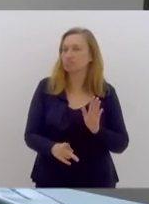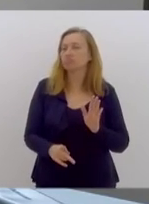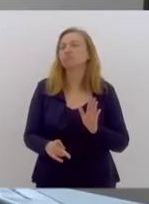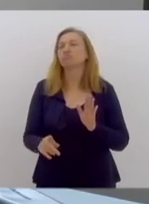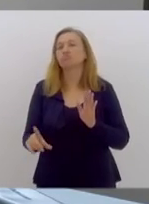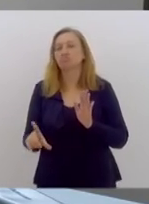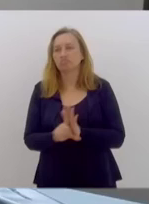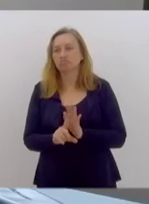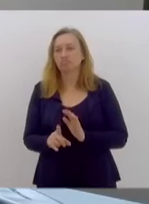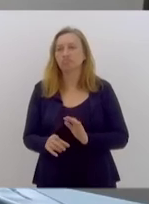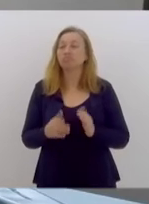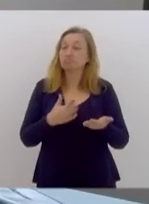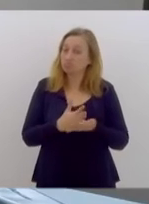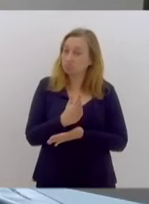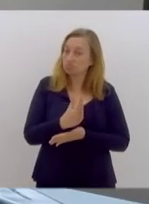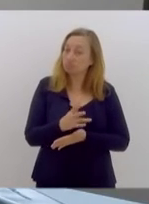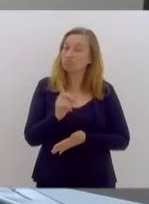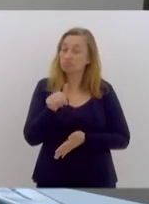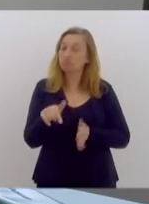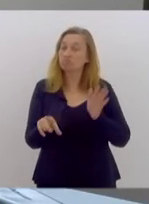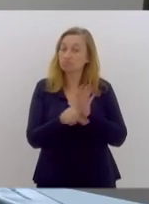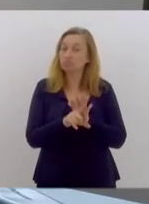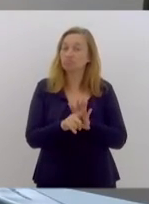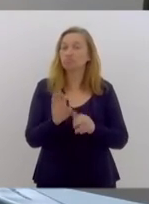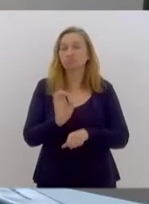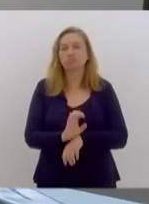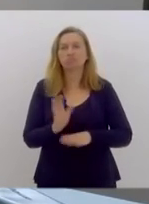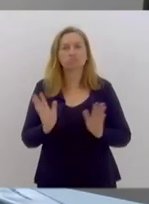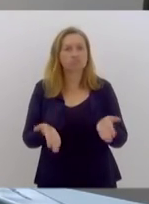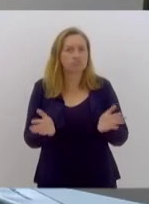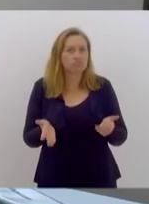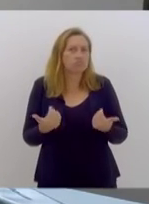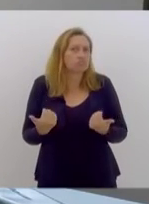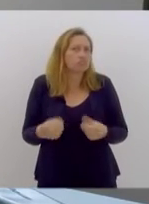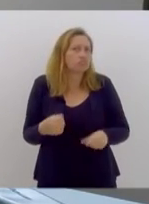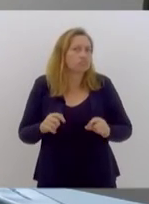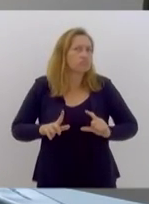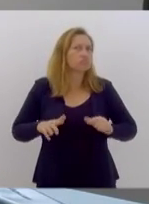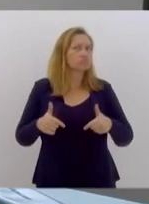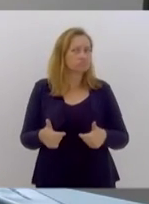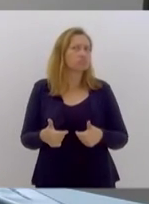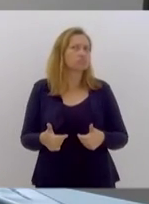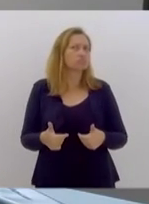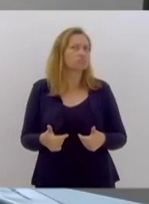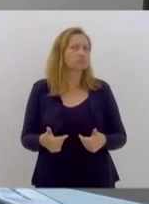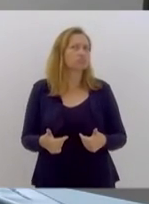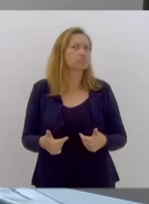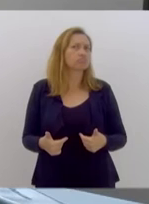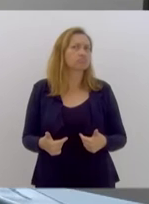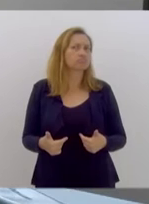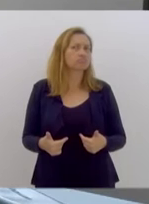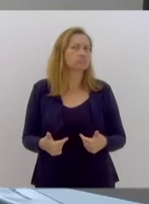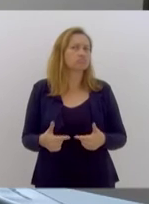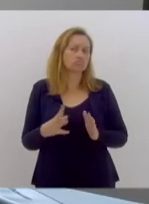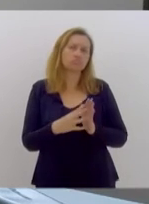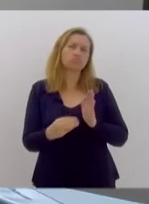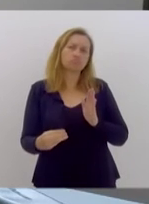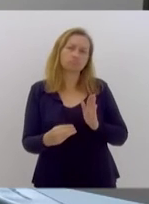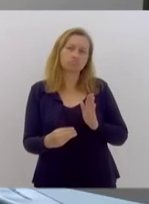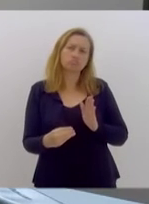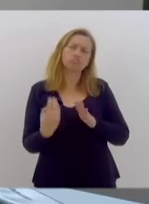ter autorizativo Foi aprovado a lei no estado não é isso agora precisa ter efetividade porque o modelo de agência